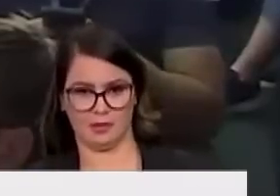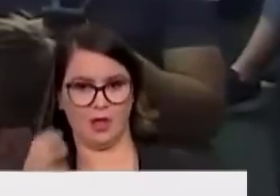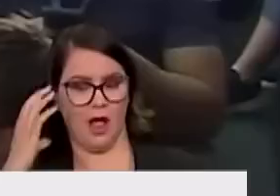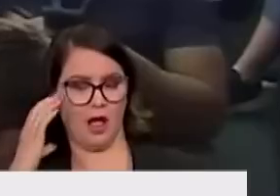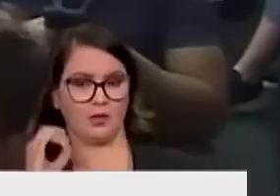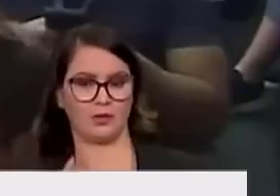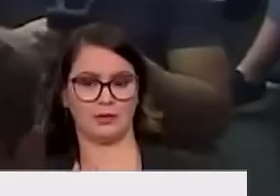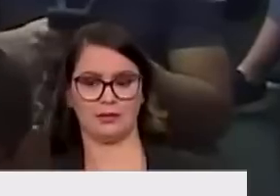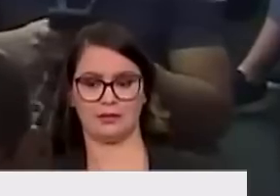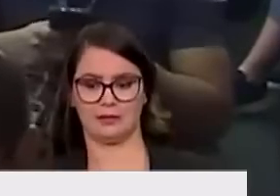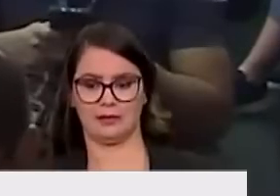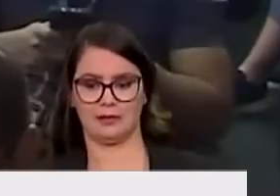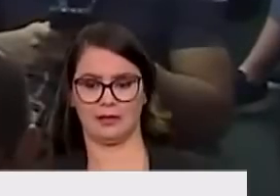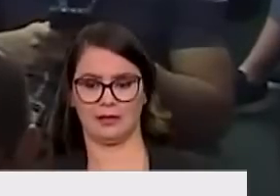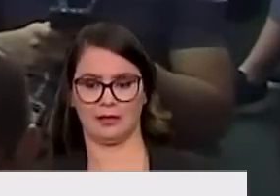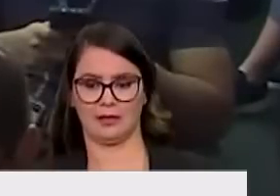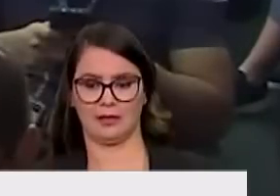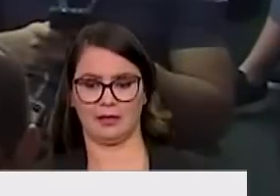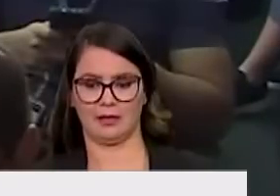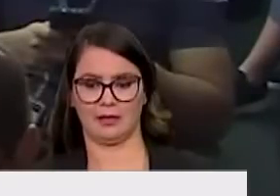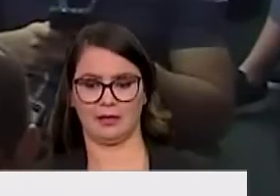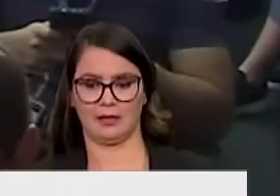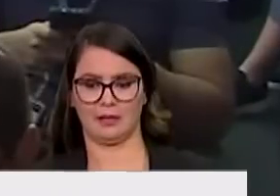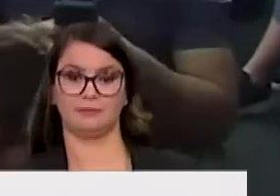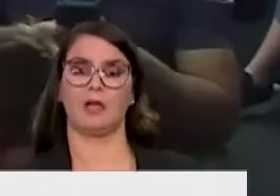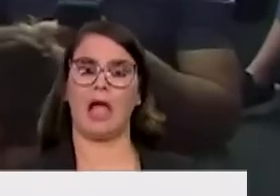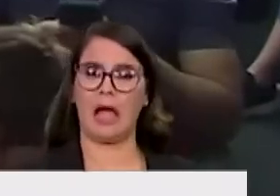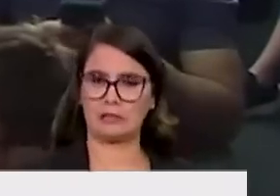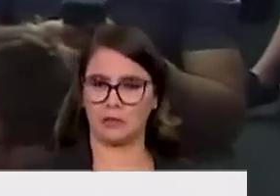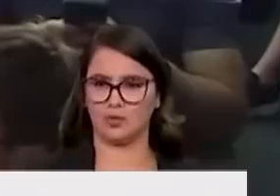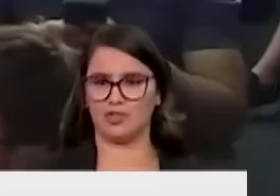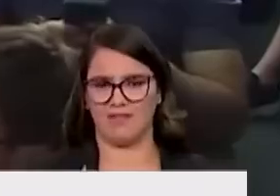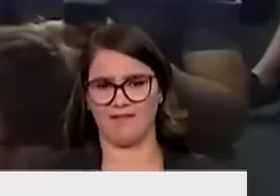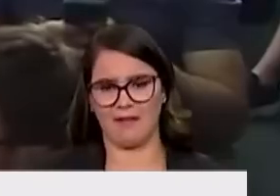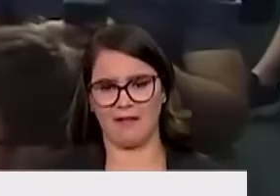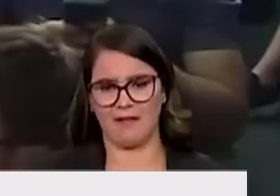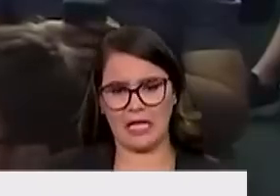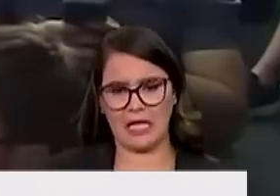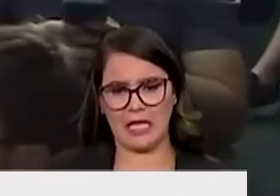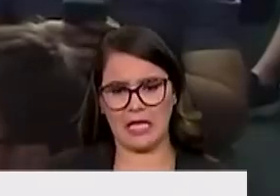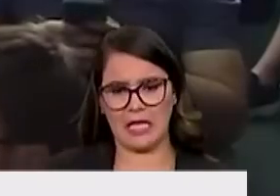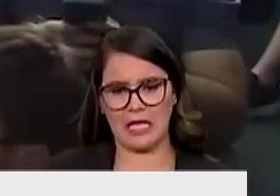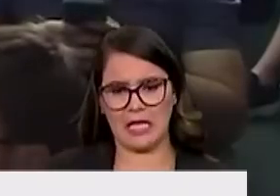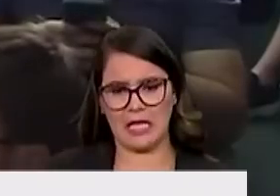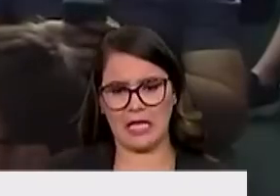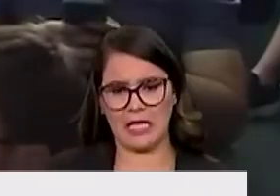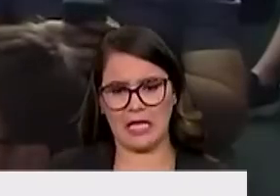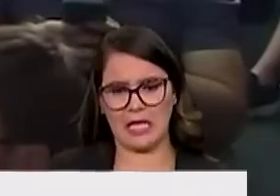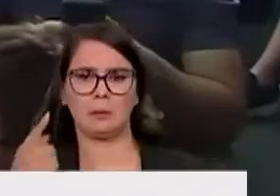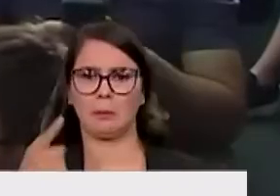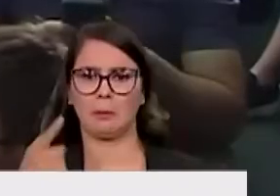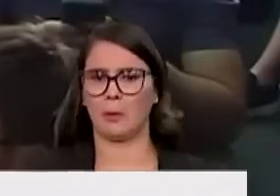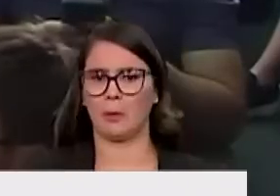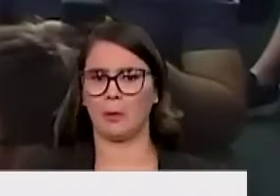se essa cirurgia vai deixar alguma restrição para o presidente Lula, depois alguma coisa que ele não possa fazer após